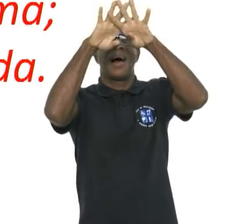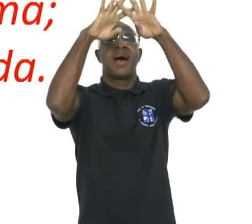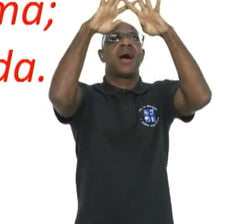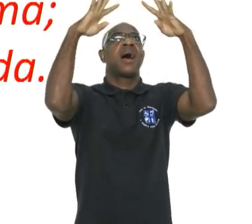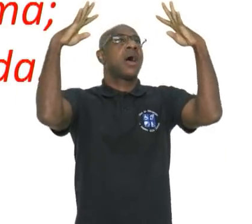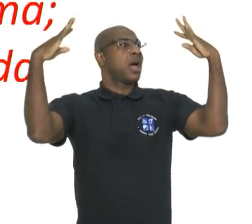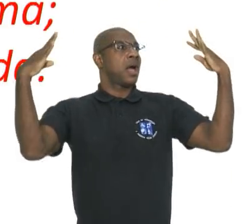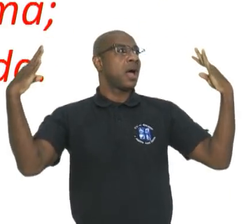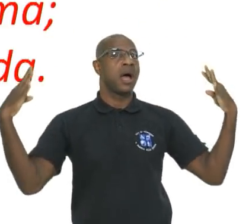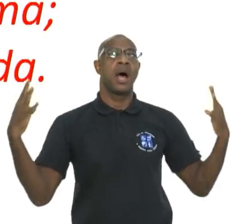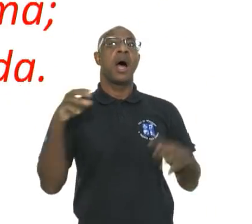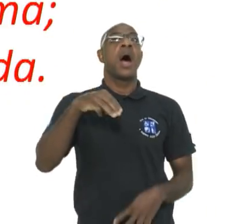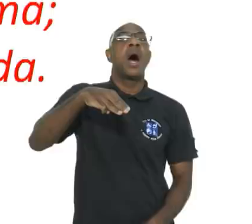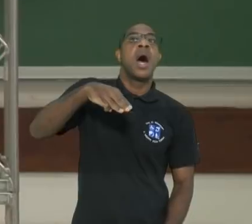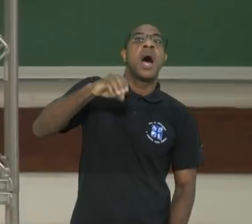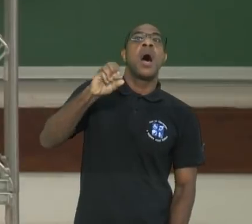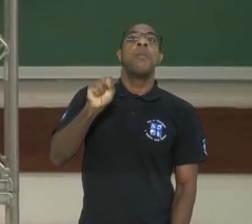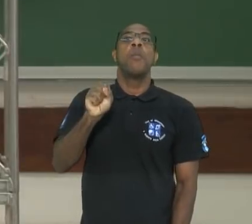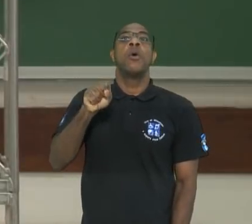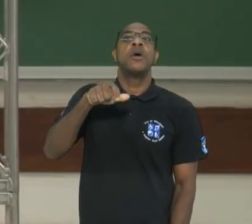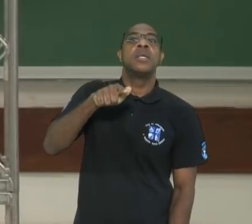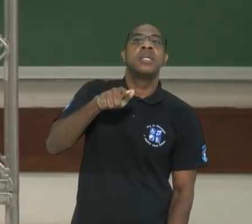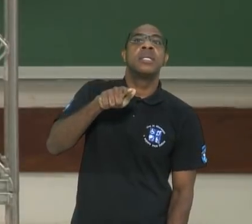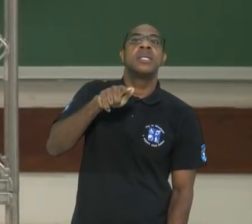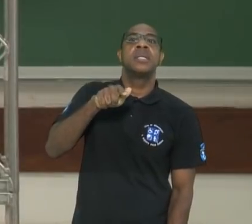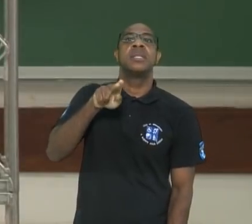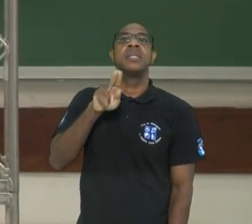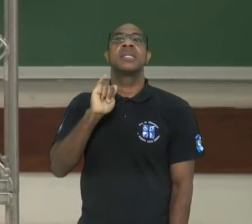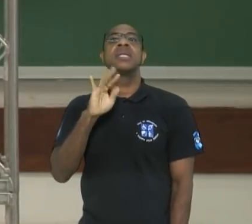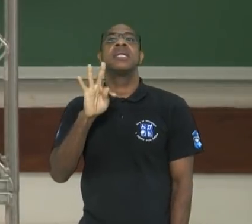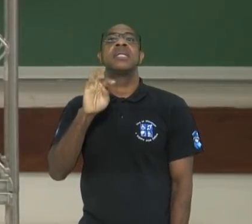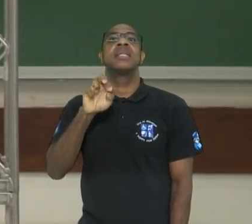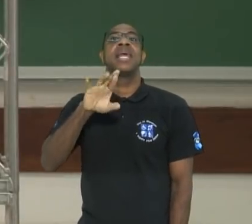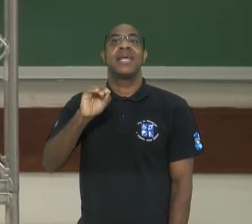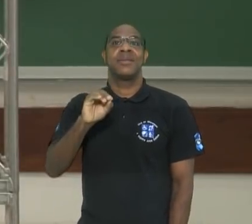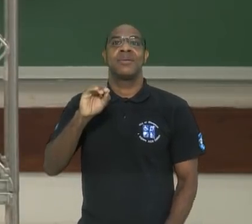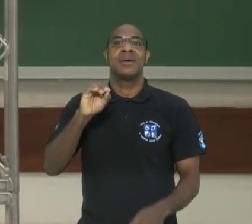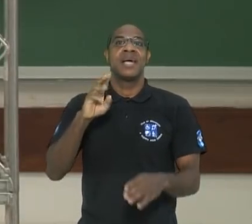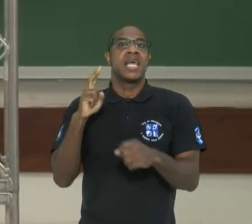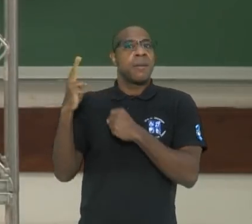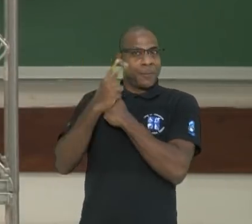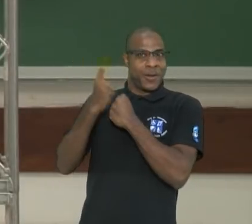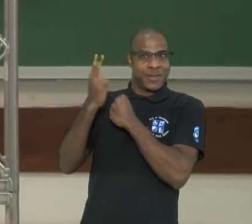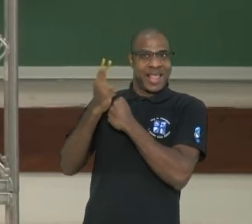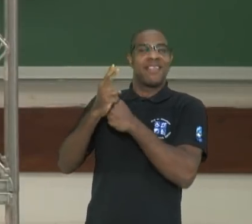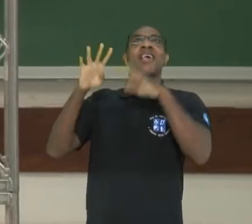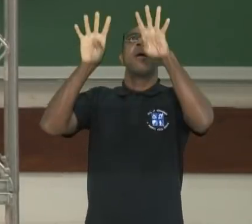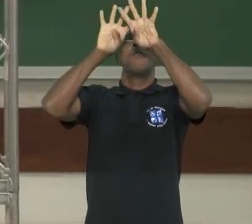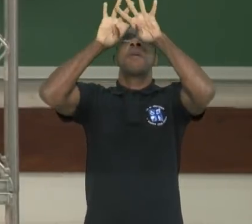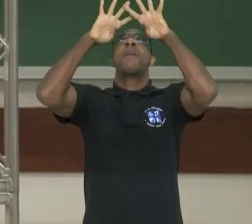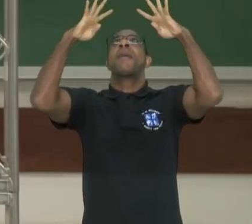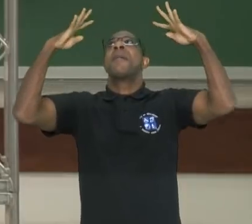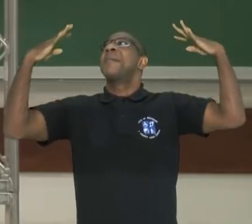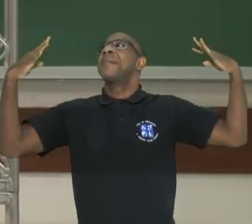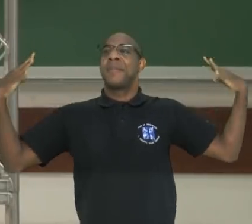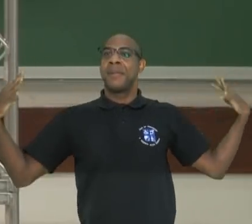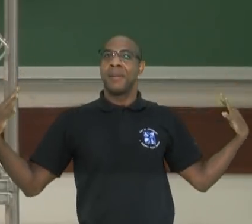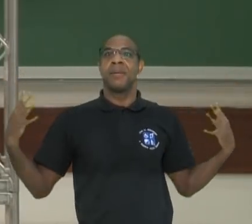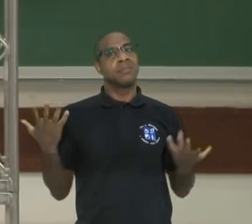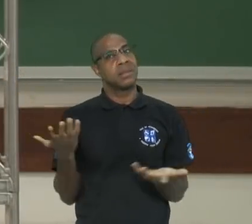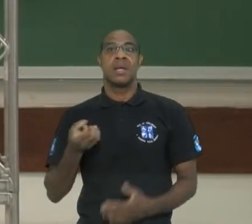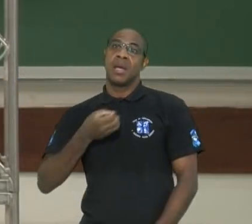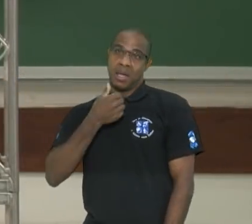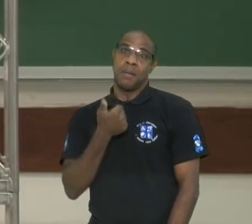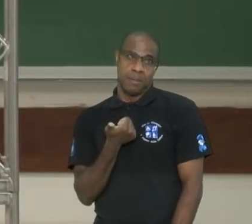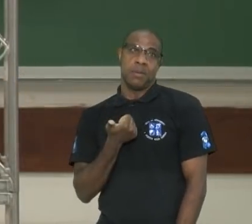regiões do interior, onde tem muita área florestada ao redor, tem muitas plantas, muitas árvores, esses mosquitos adoram